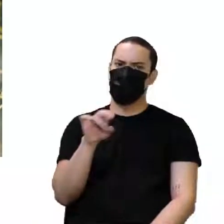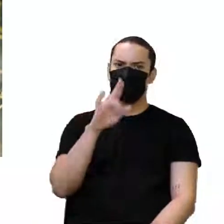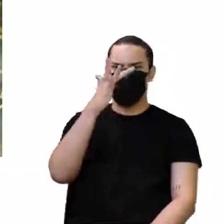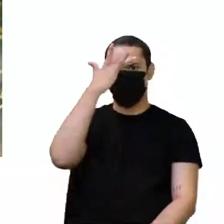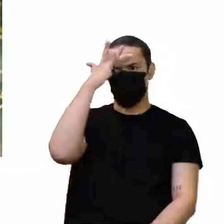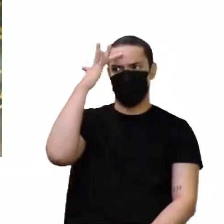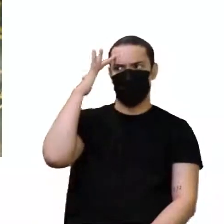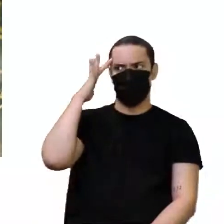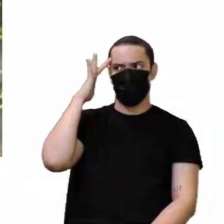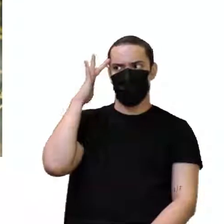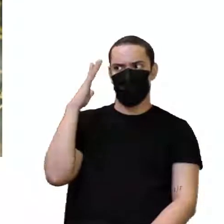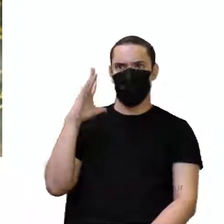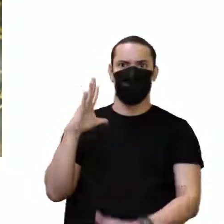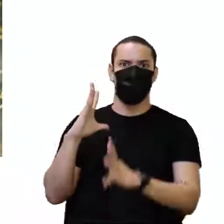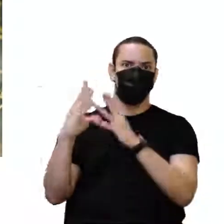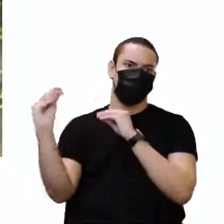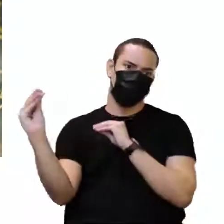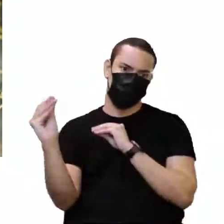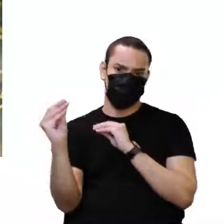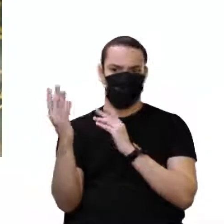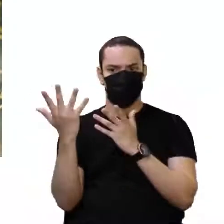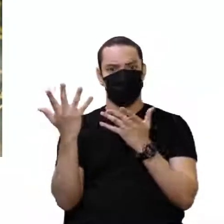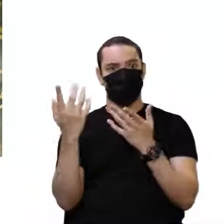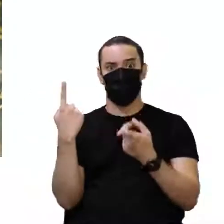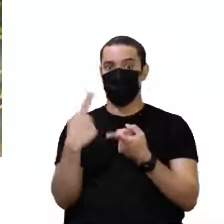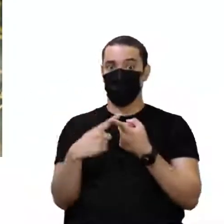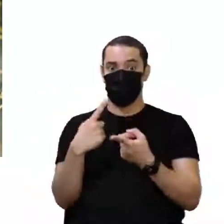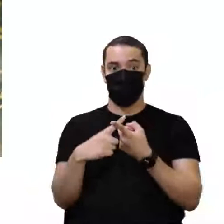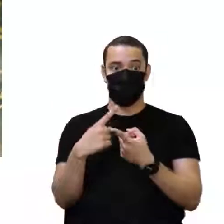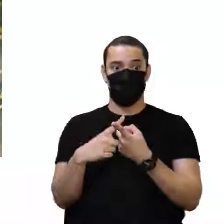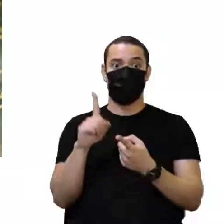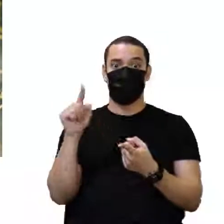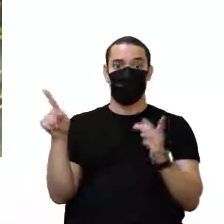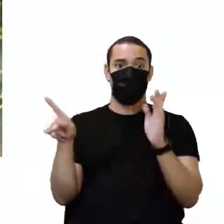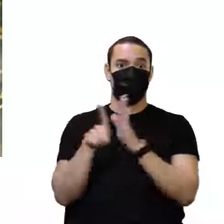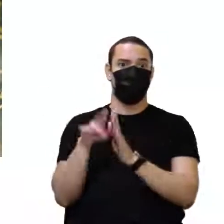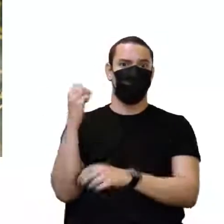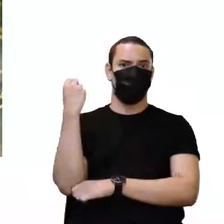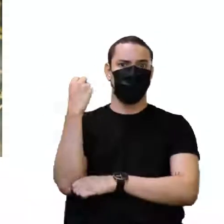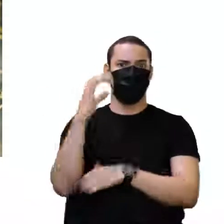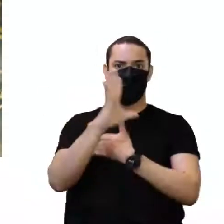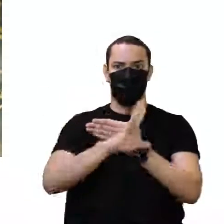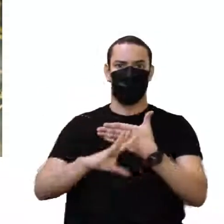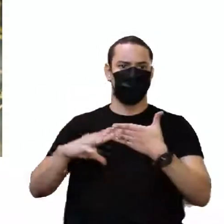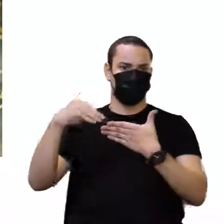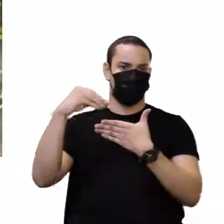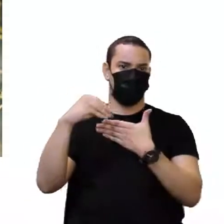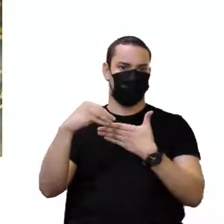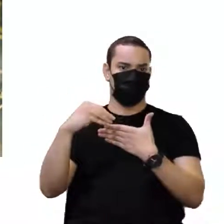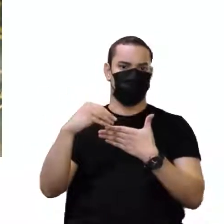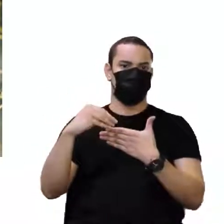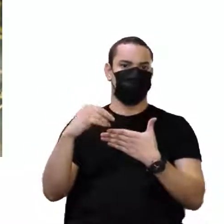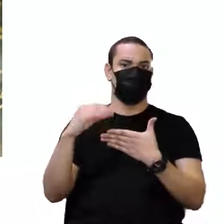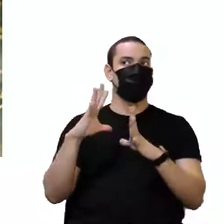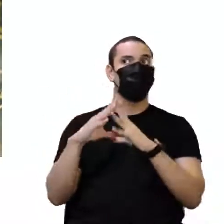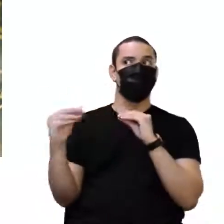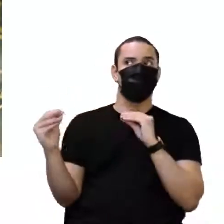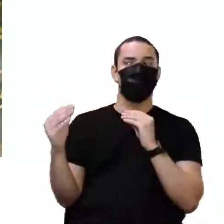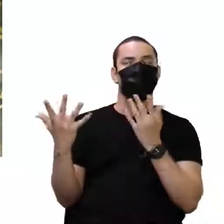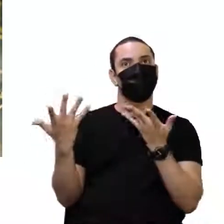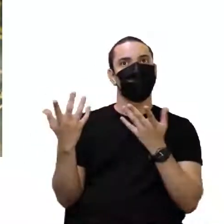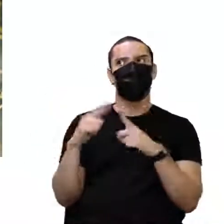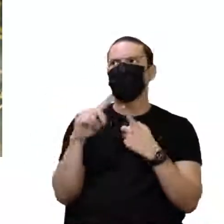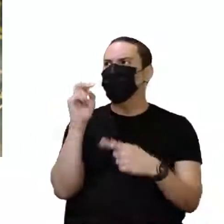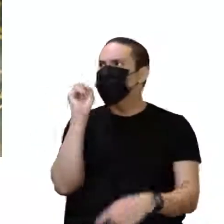ela voou e fugiu, não sei, porque era para estar na mata, a gente estava longe de áreas florestadas, né? Mas enfim, eu vi